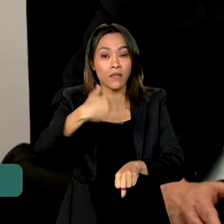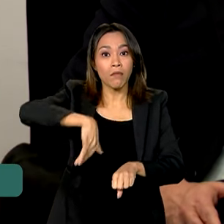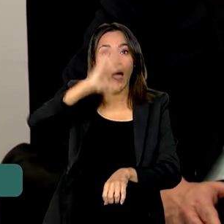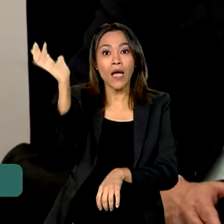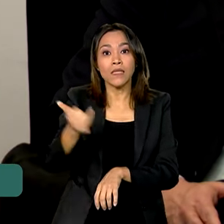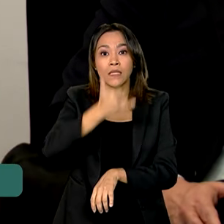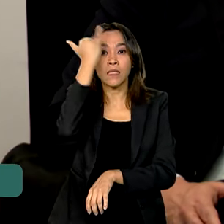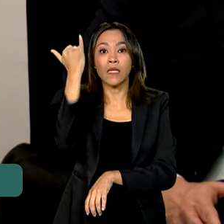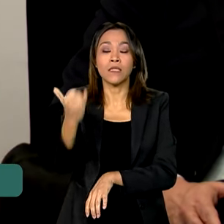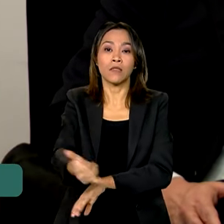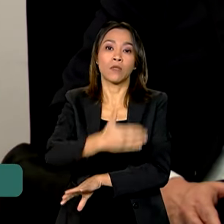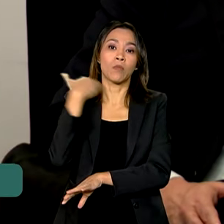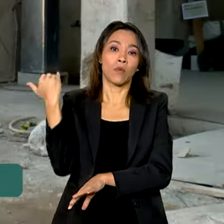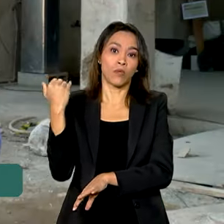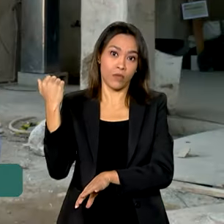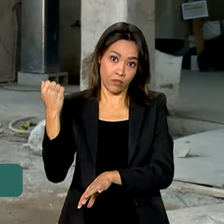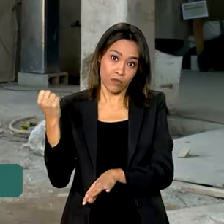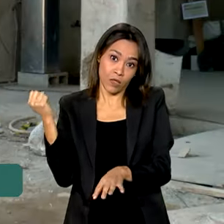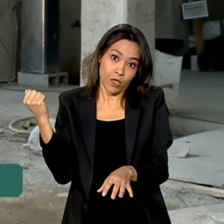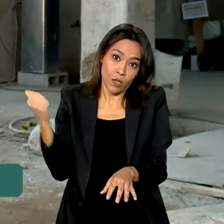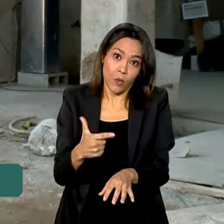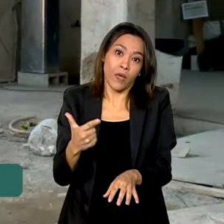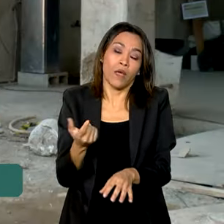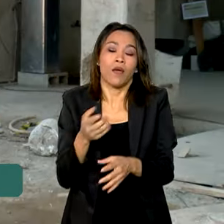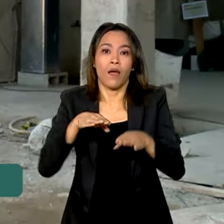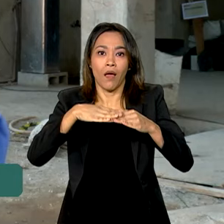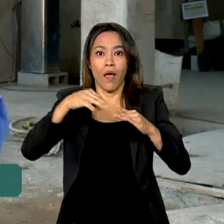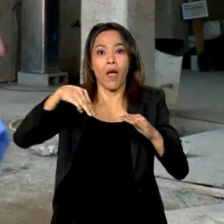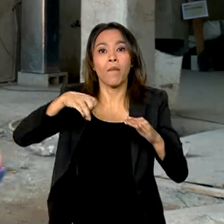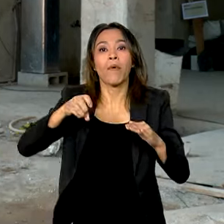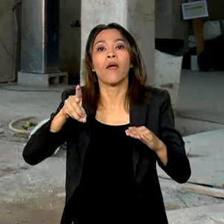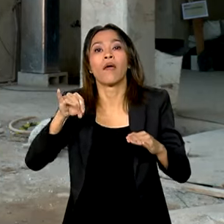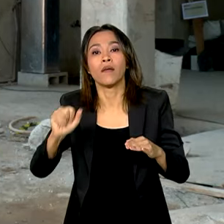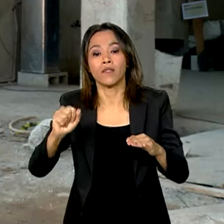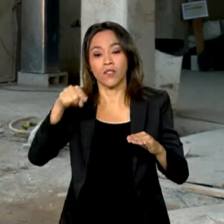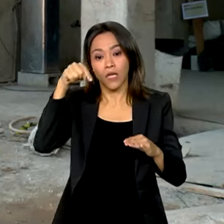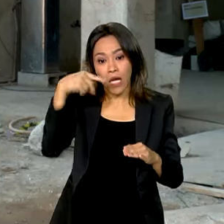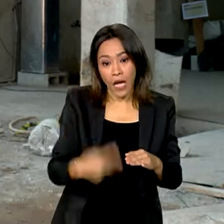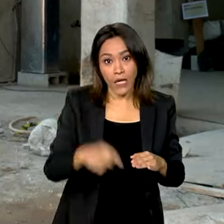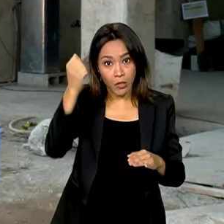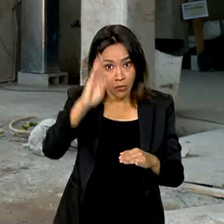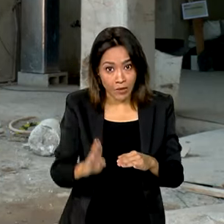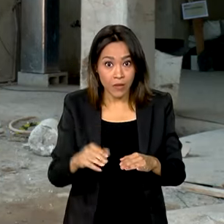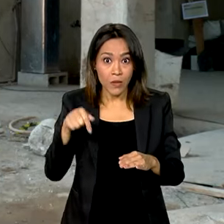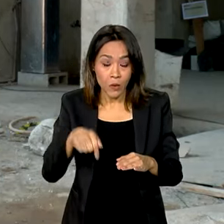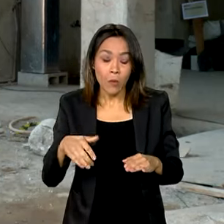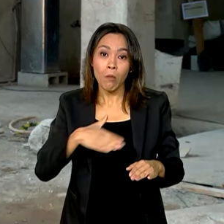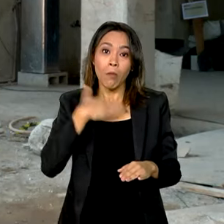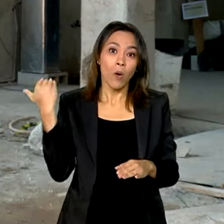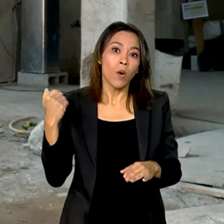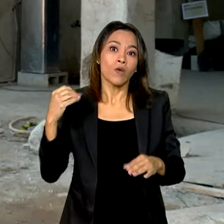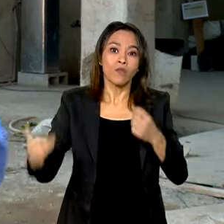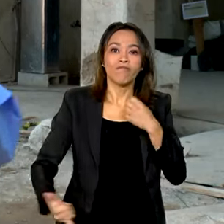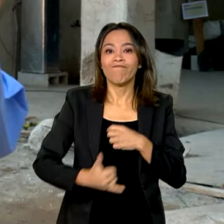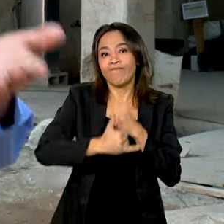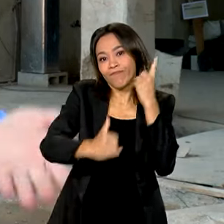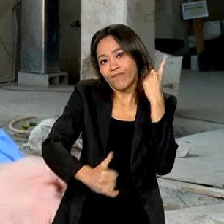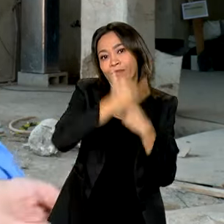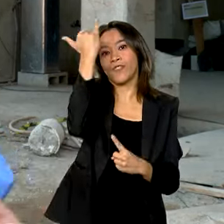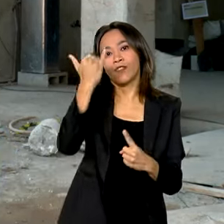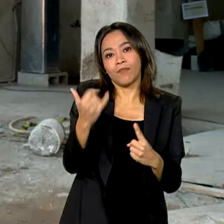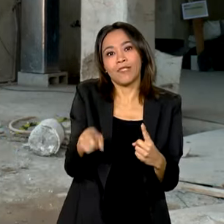acidentes fatais do que a média. A cada 3 horas, um trabalhador morre no Brasil vítima de acidente de trabalho.